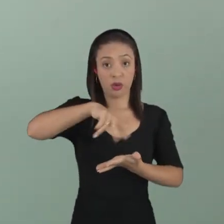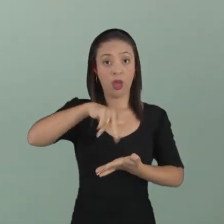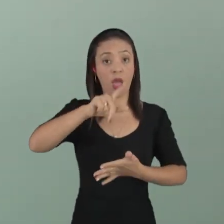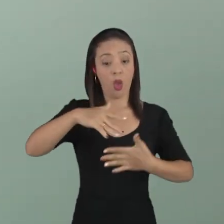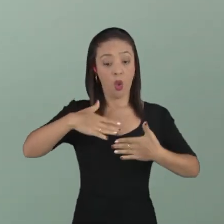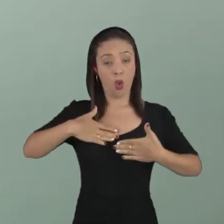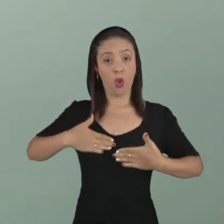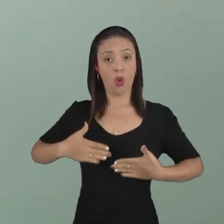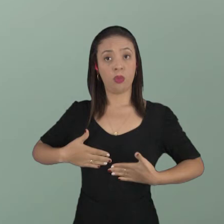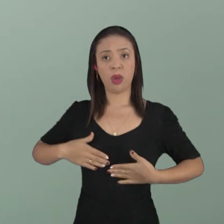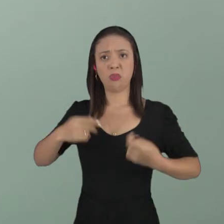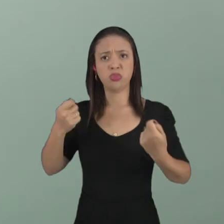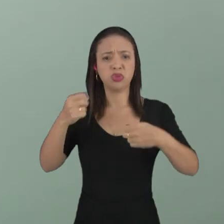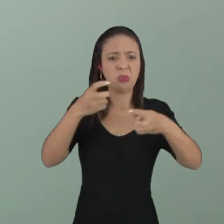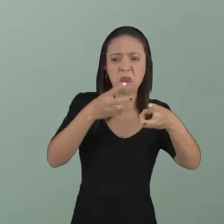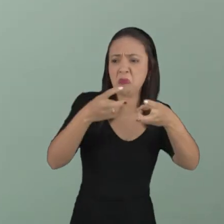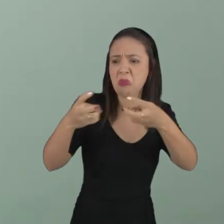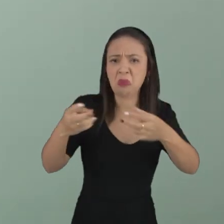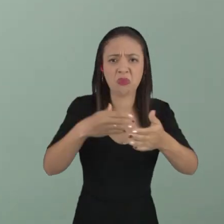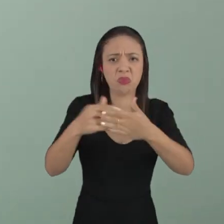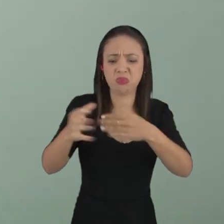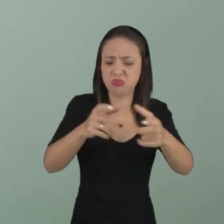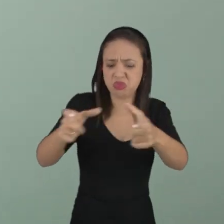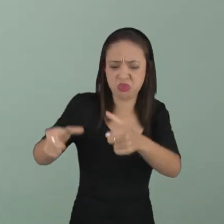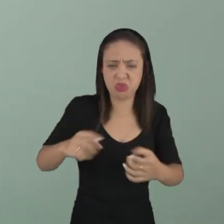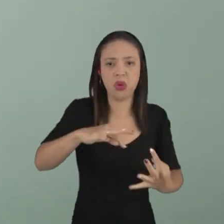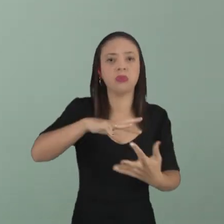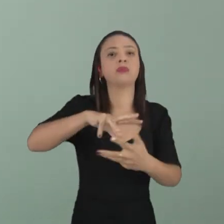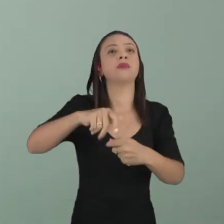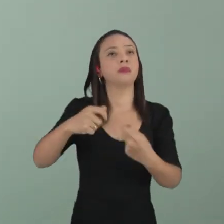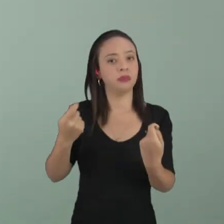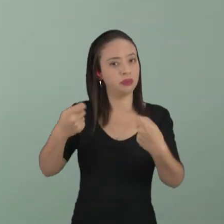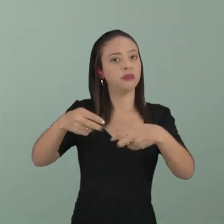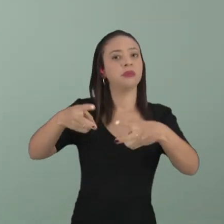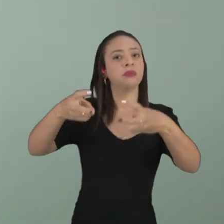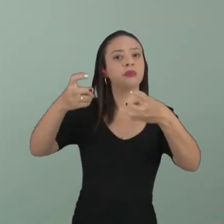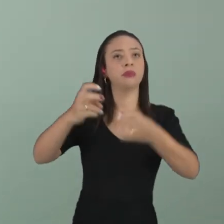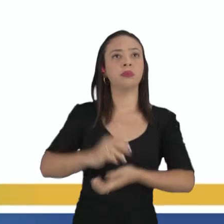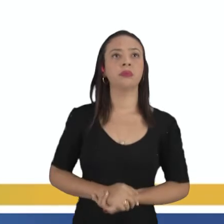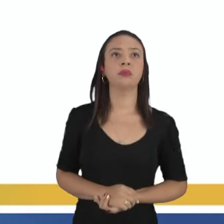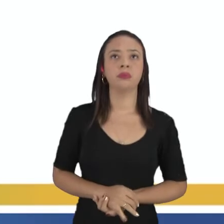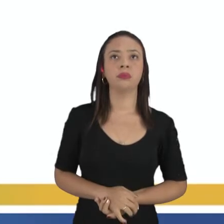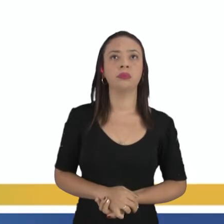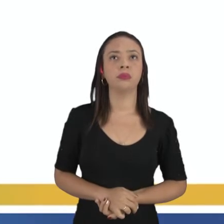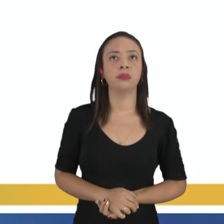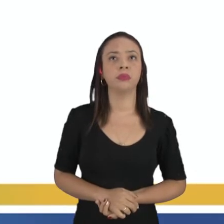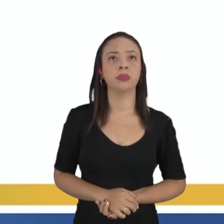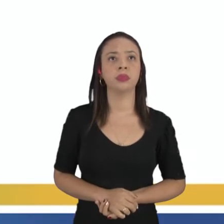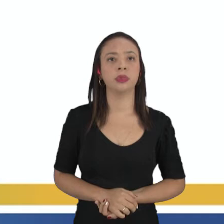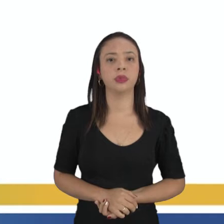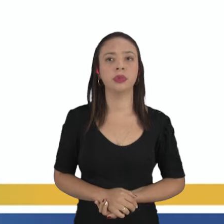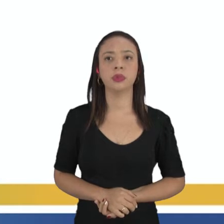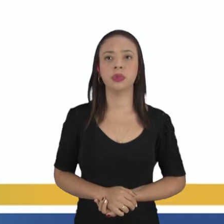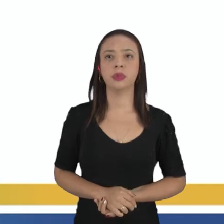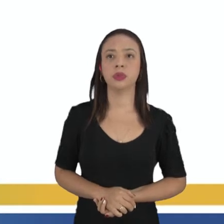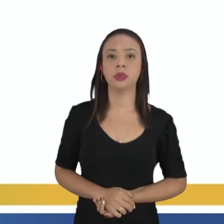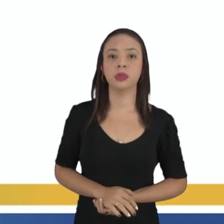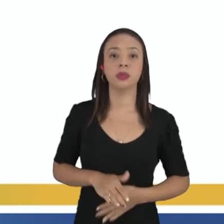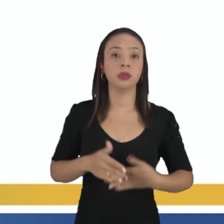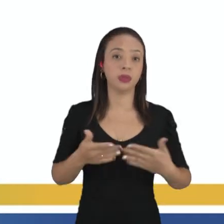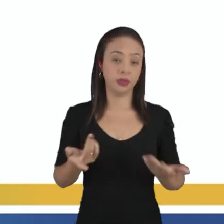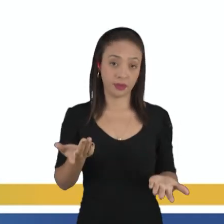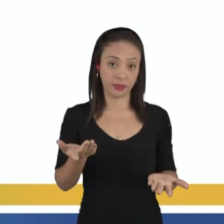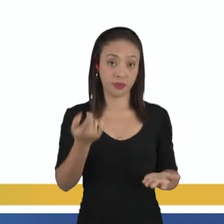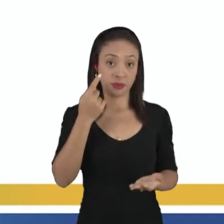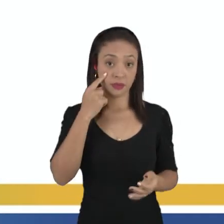é um corpo que nós reconhecemos em qualquer lugar. E aí, vamos acompanhar então o